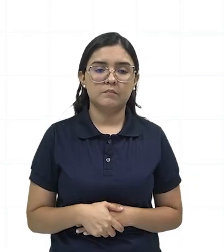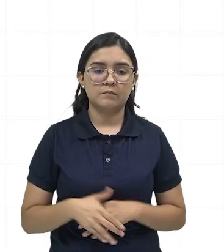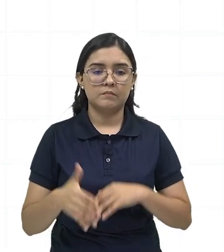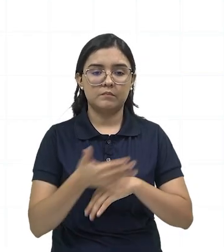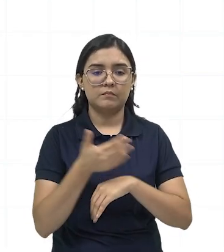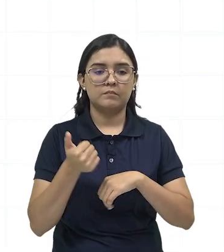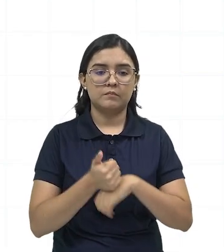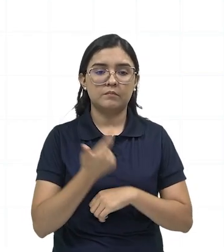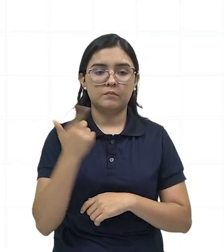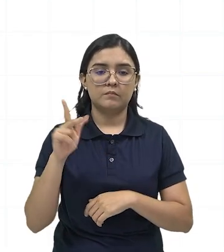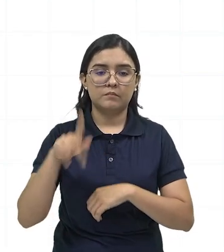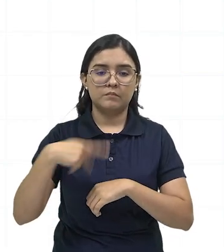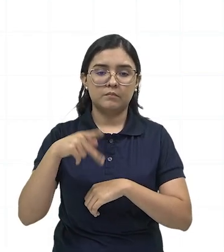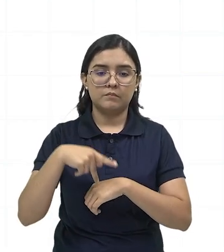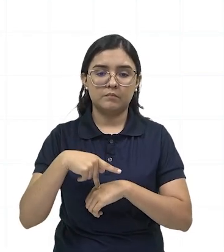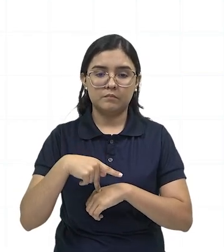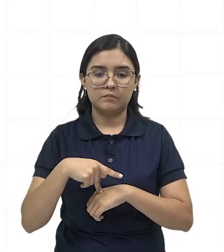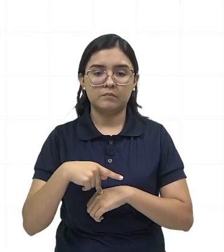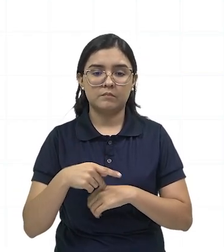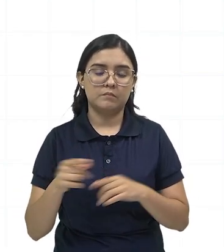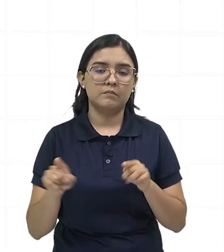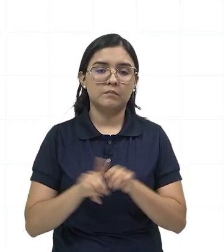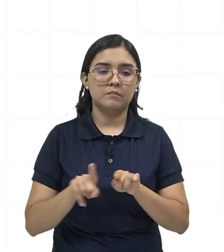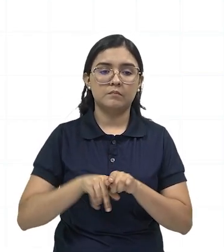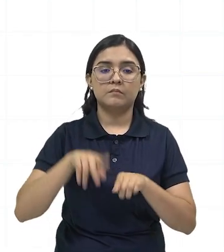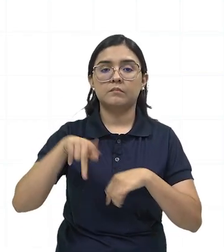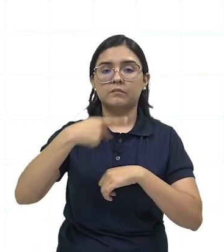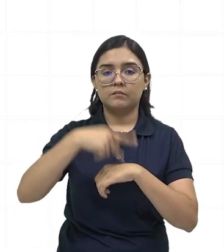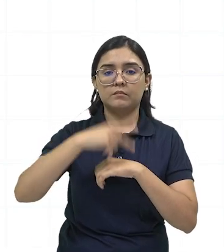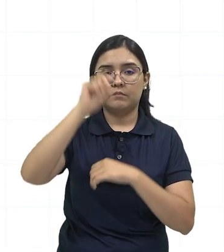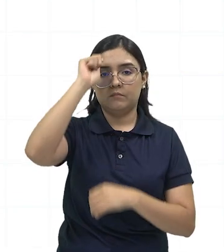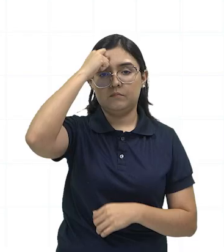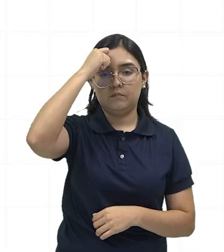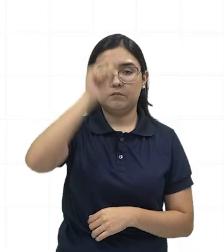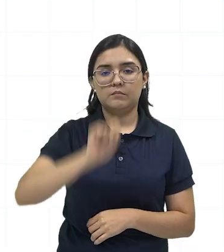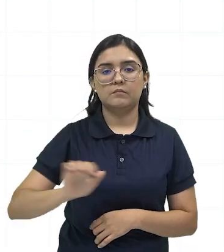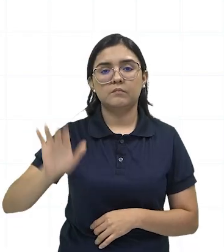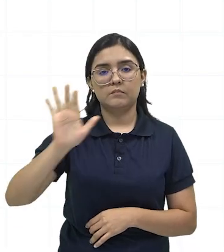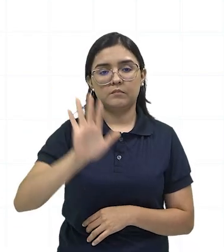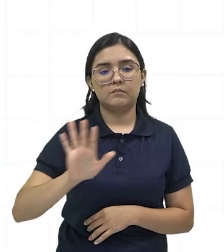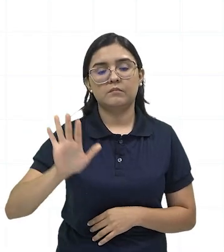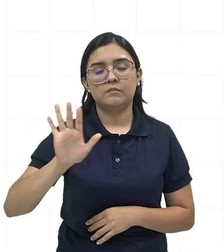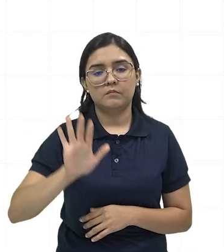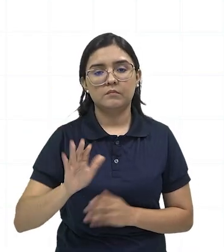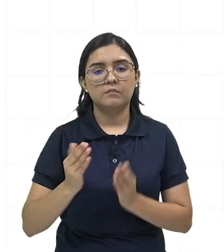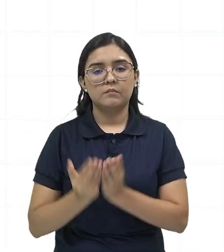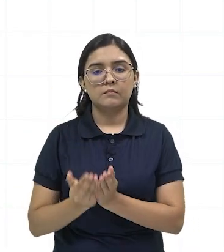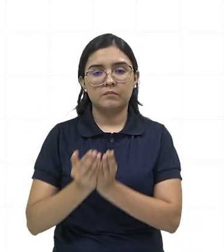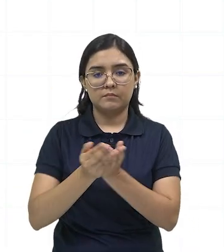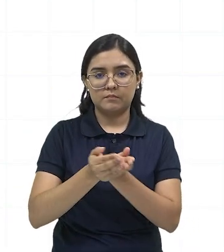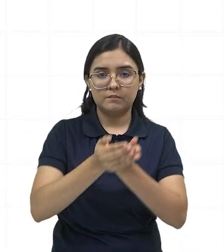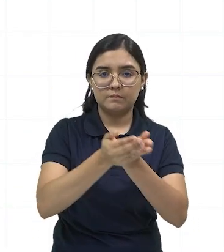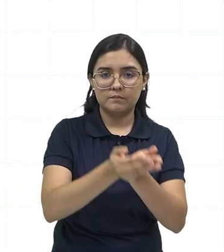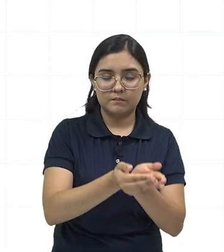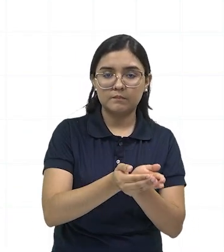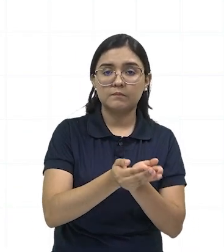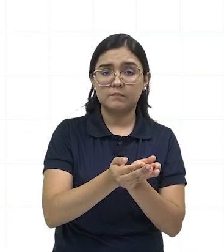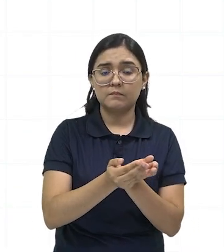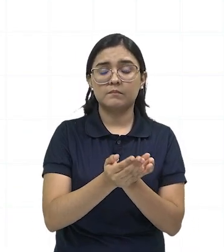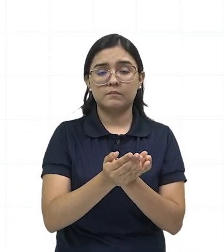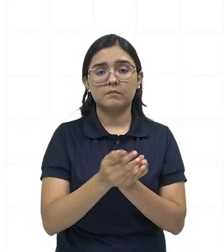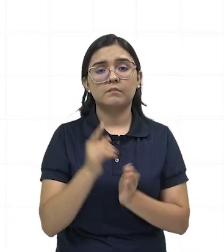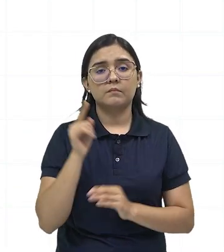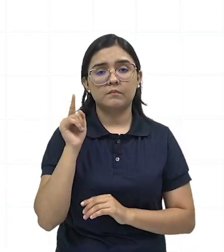colonizar outros países, inclusive os países da África, né, que eles foram nas suas grandes navegações, né,